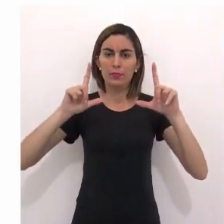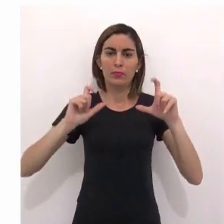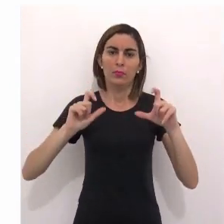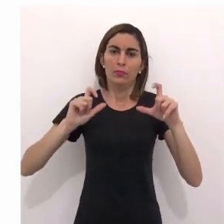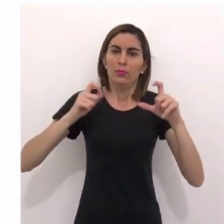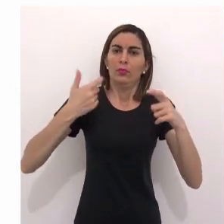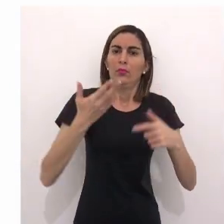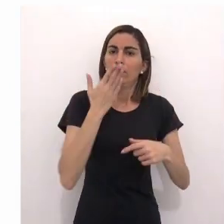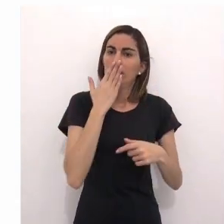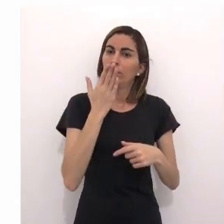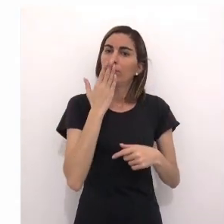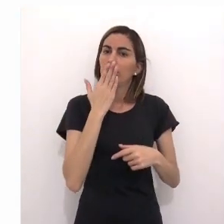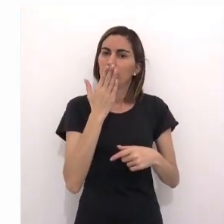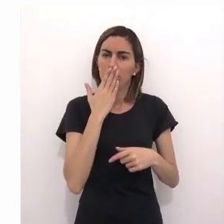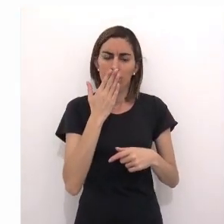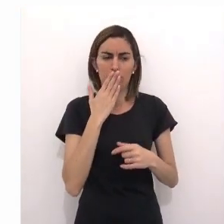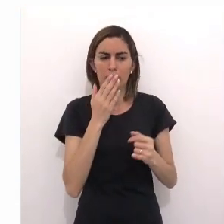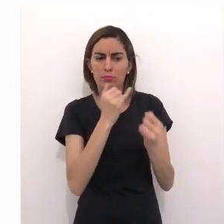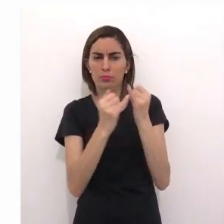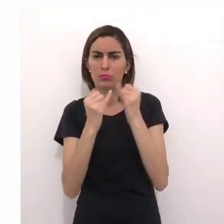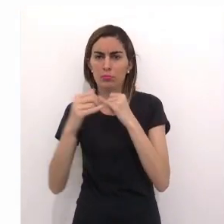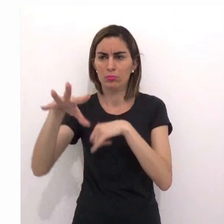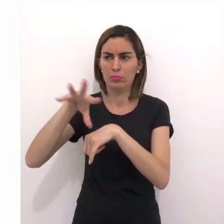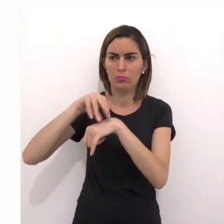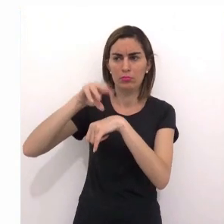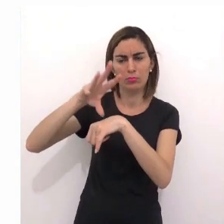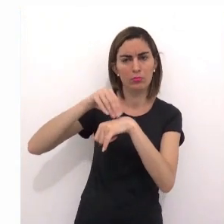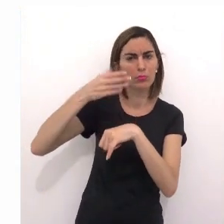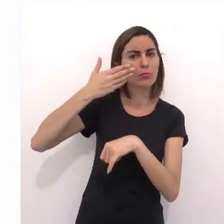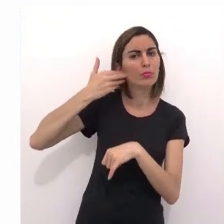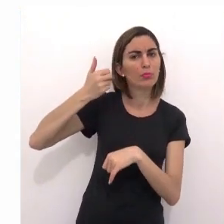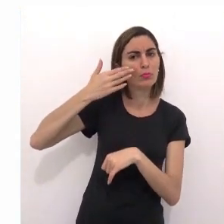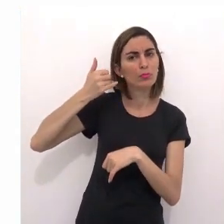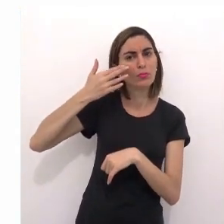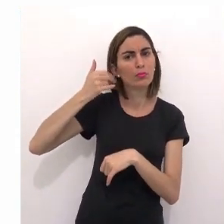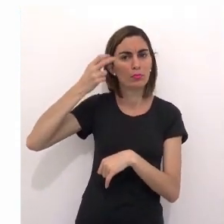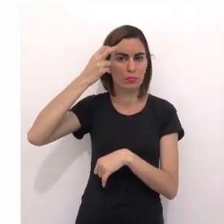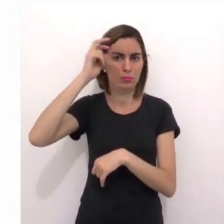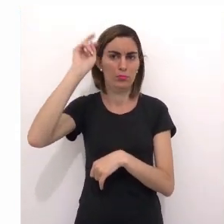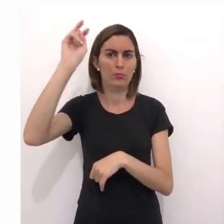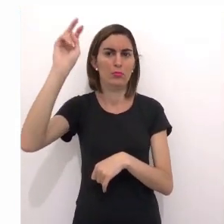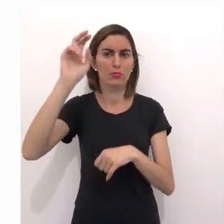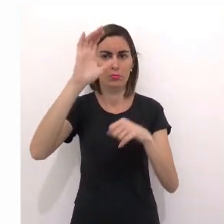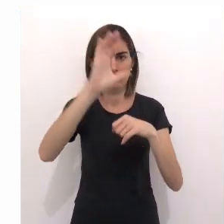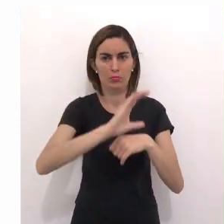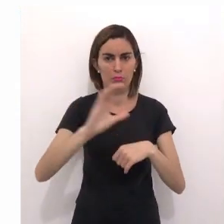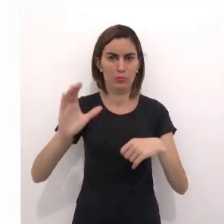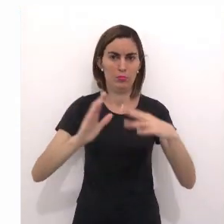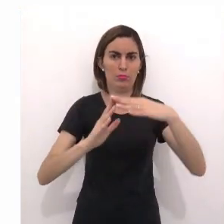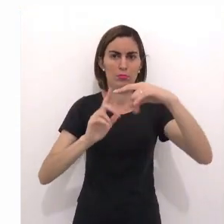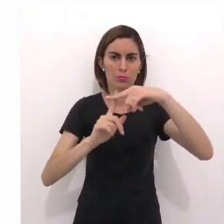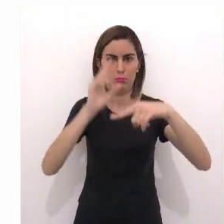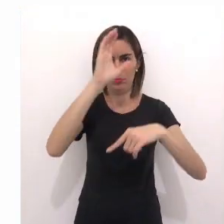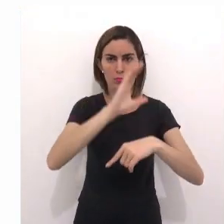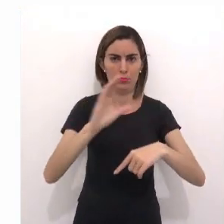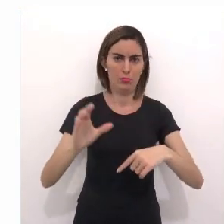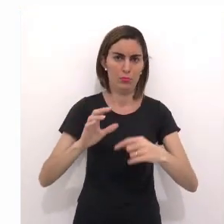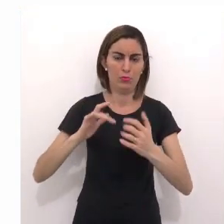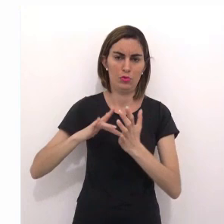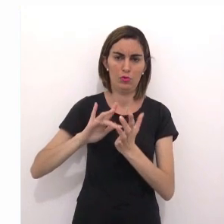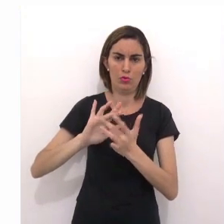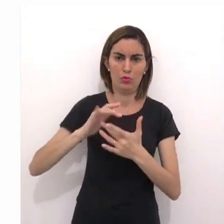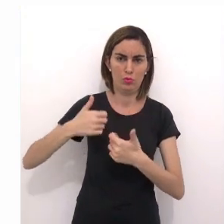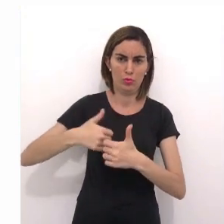do índio assimilando a cultura, não é isso, da Igreja Católica por meio dos